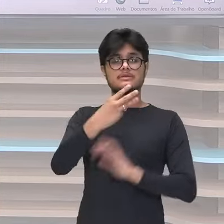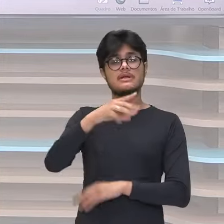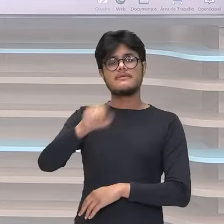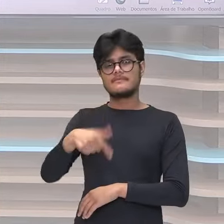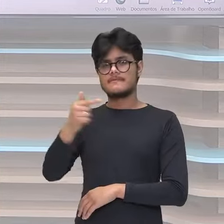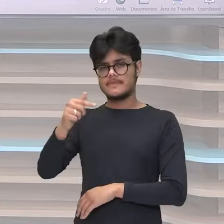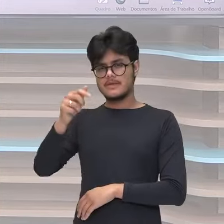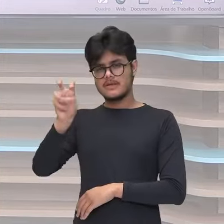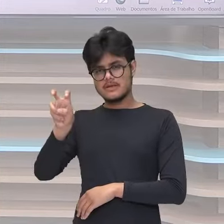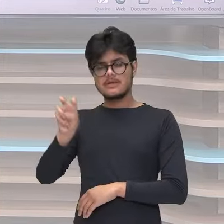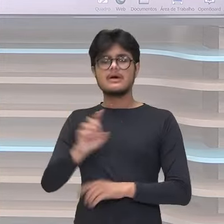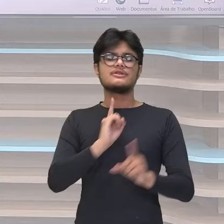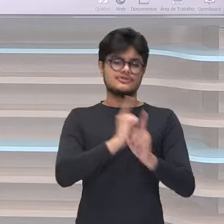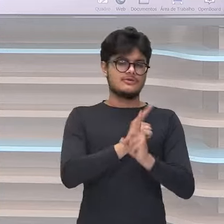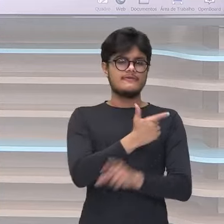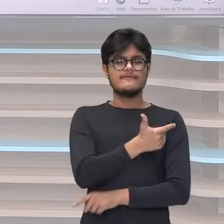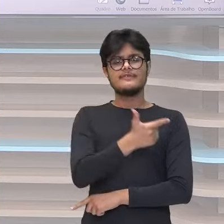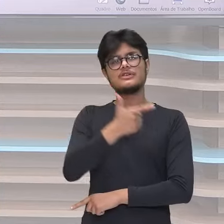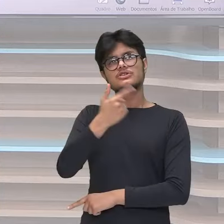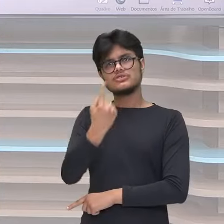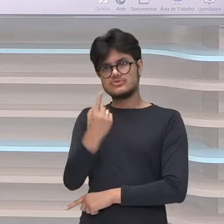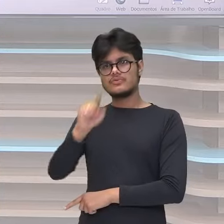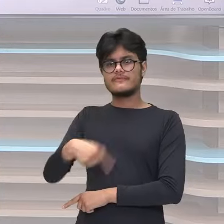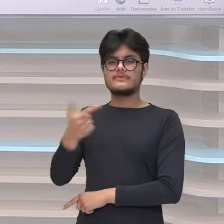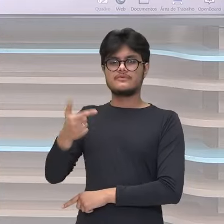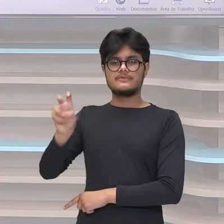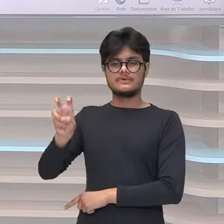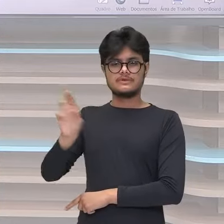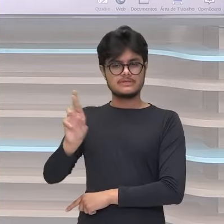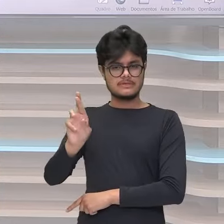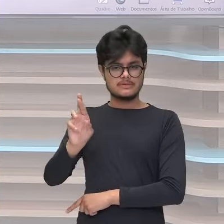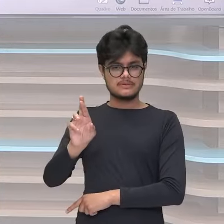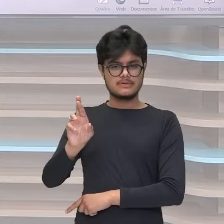R$ 3,75, que dá um total de R$